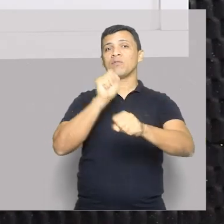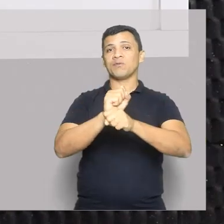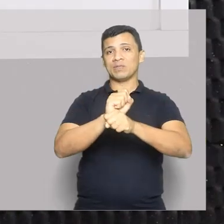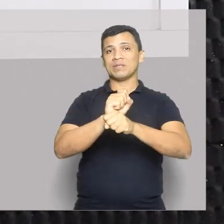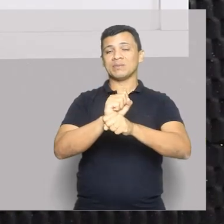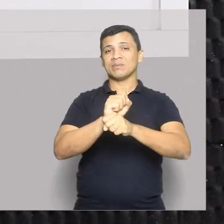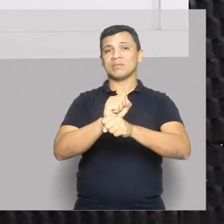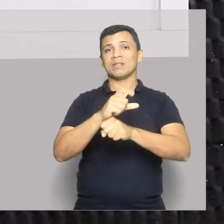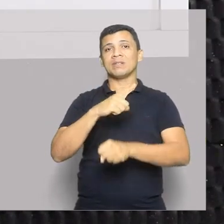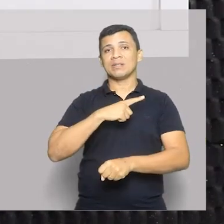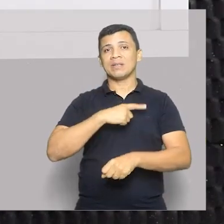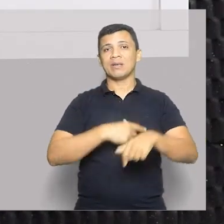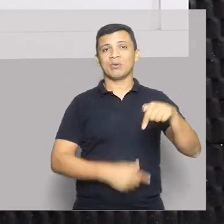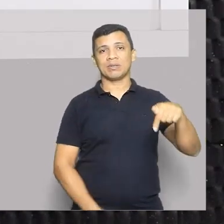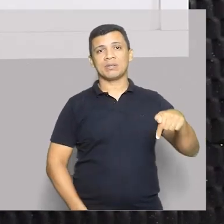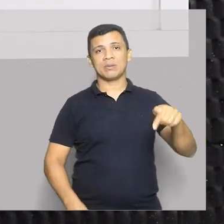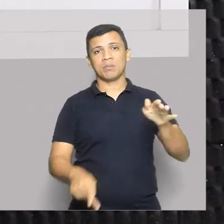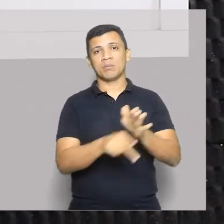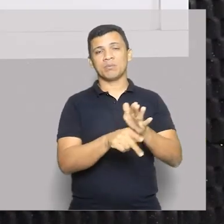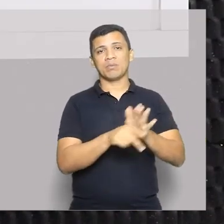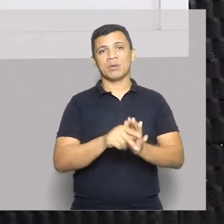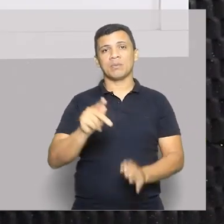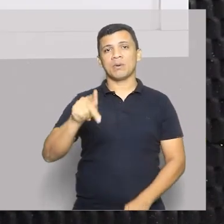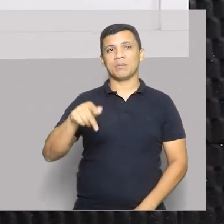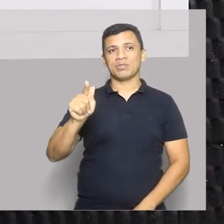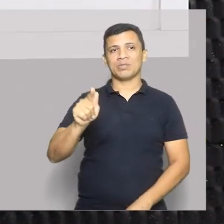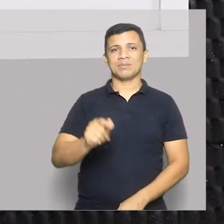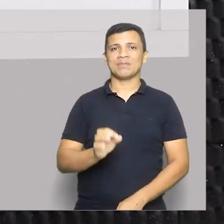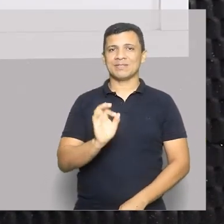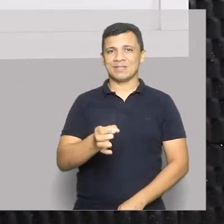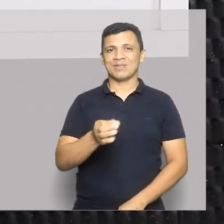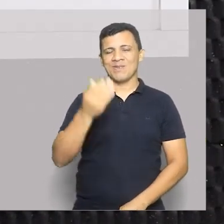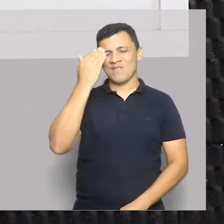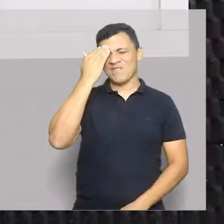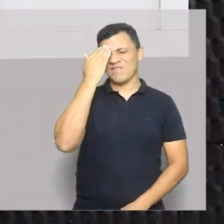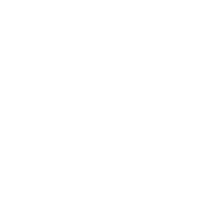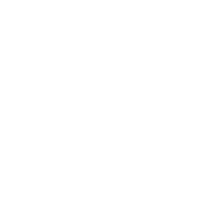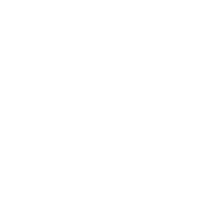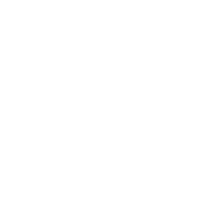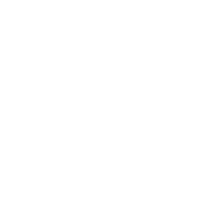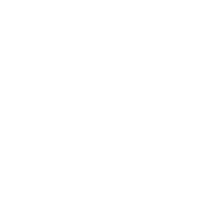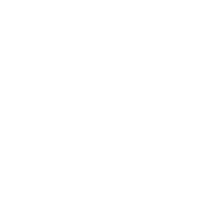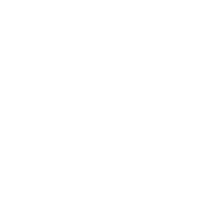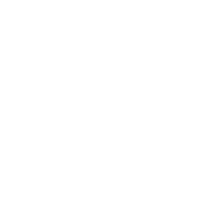de razão da PG. Certinho, galera? Valeu, até a próxima!